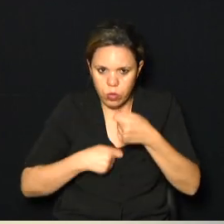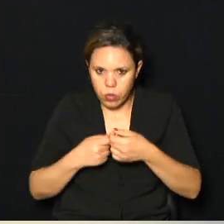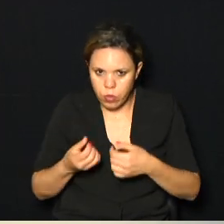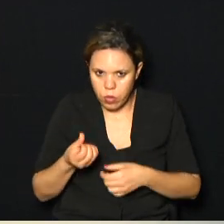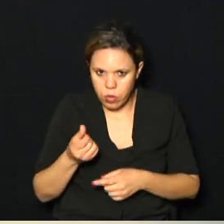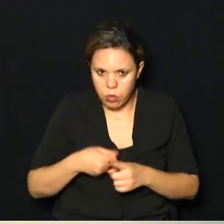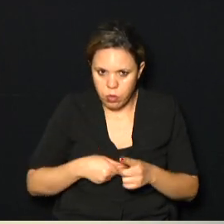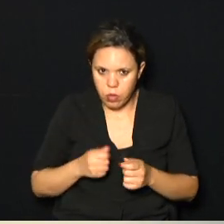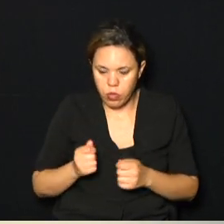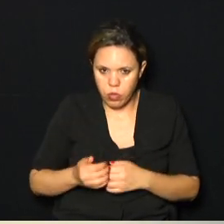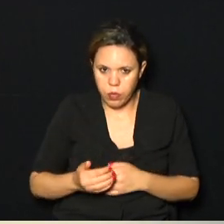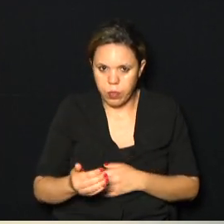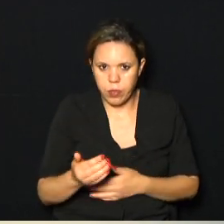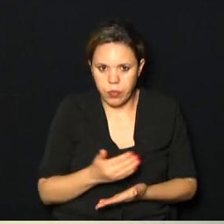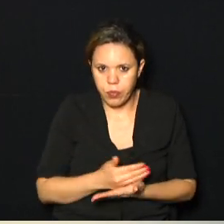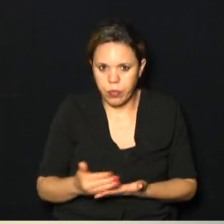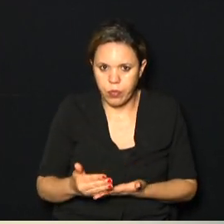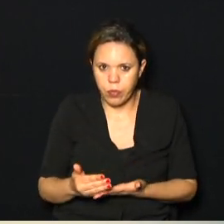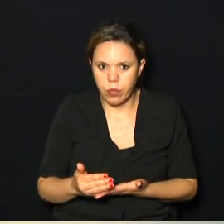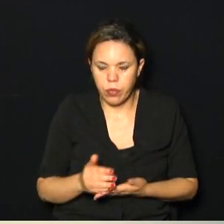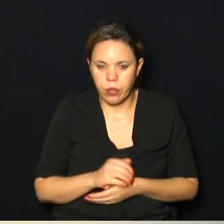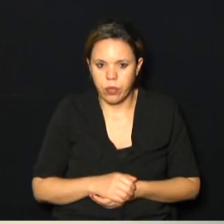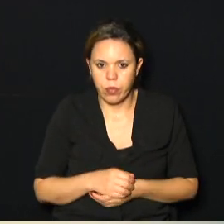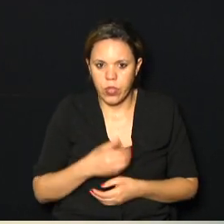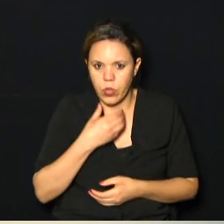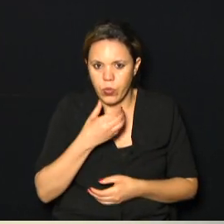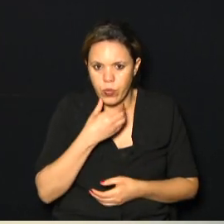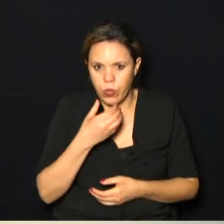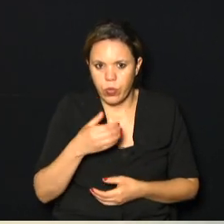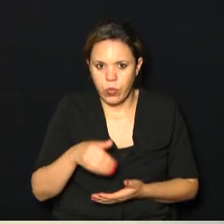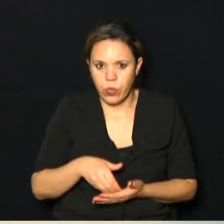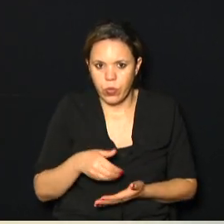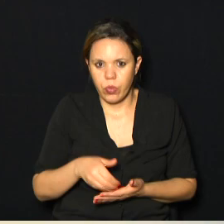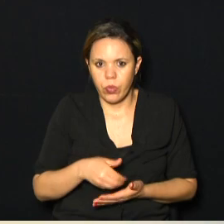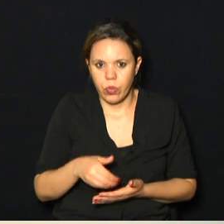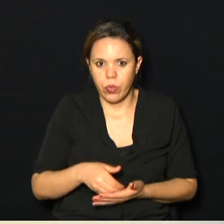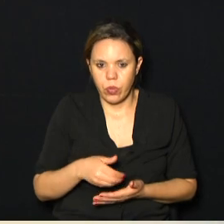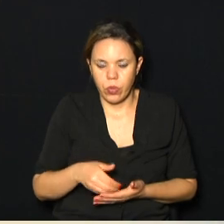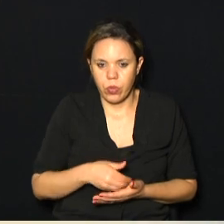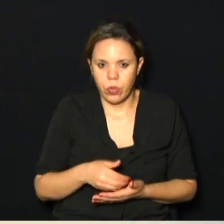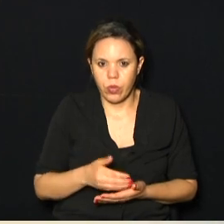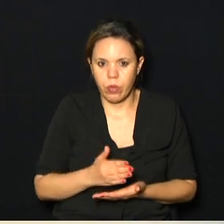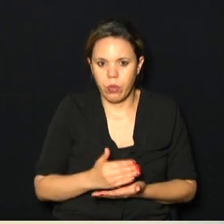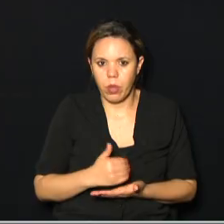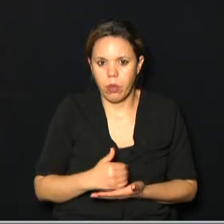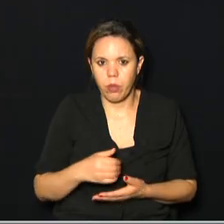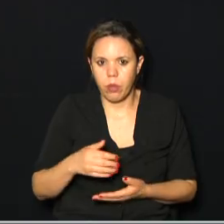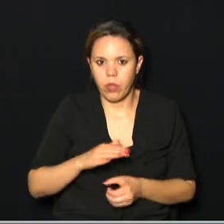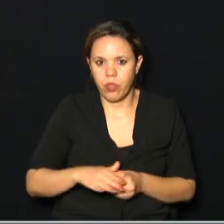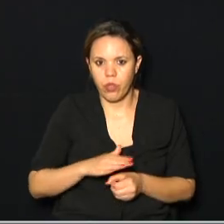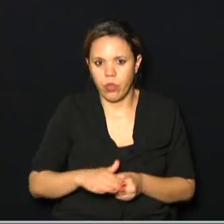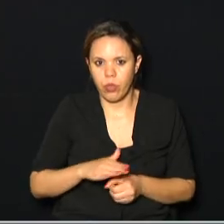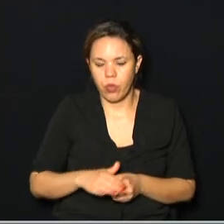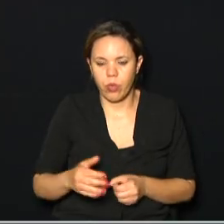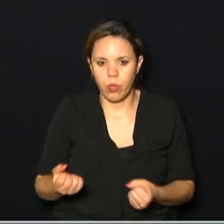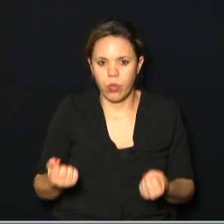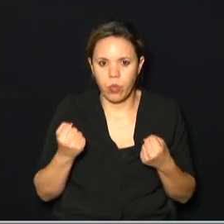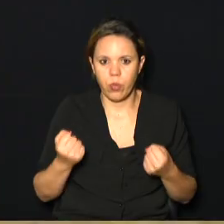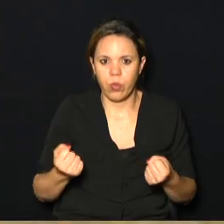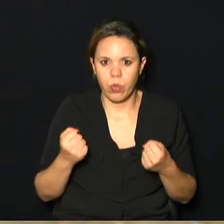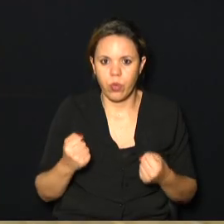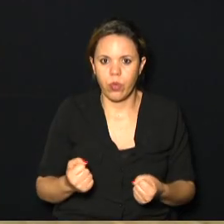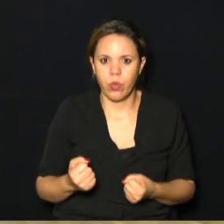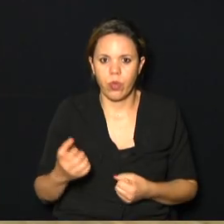do 6º mês de idade é iniciado a frutinha e a papa de legumes. Exercício